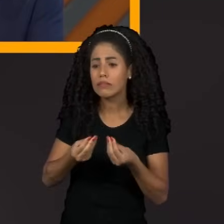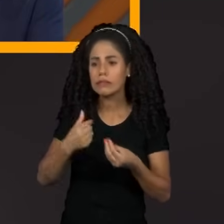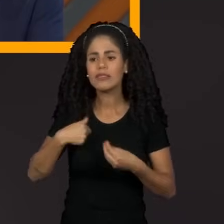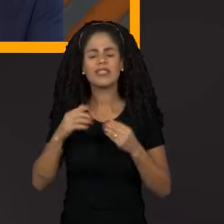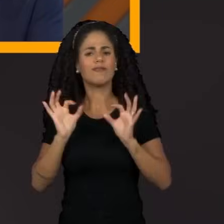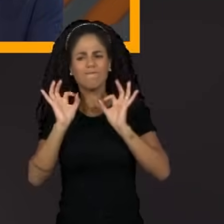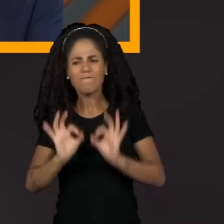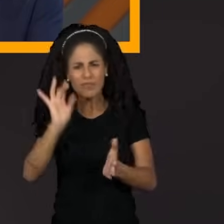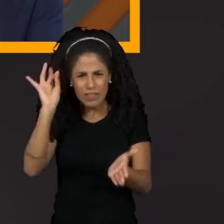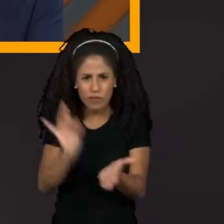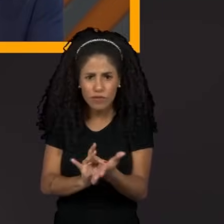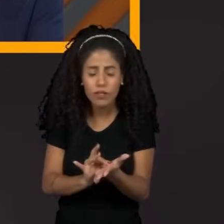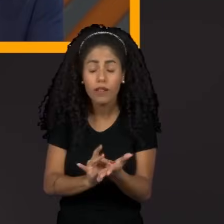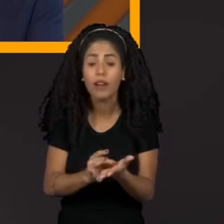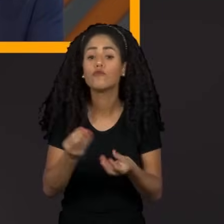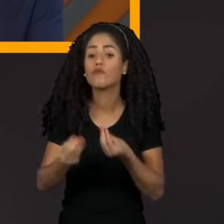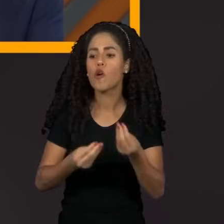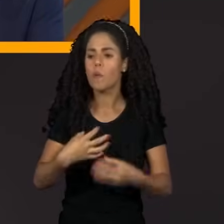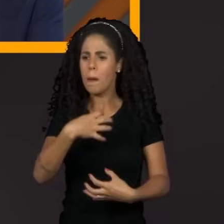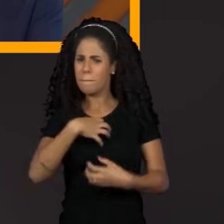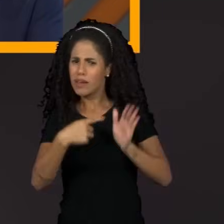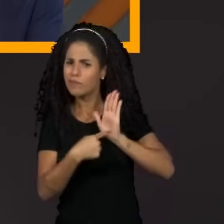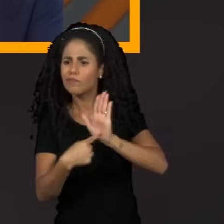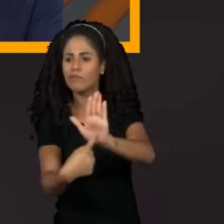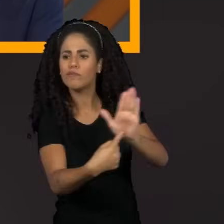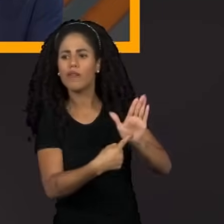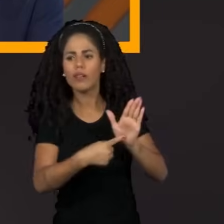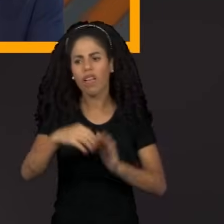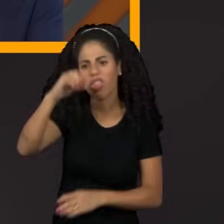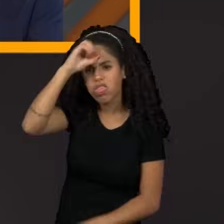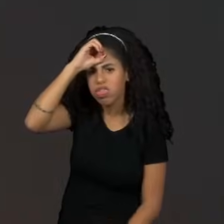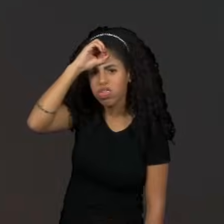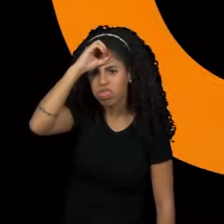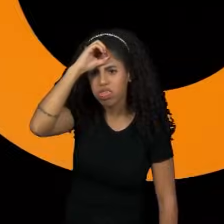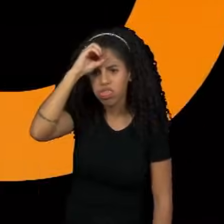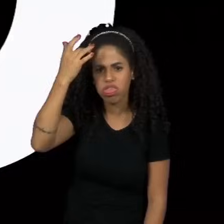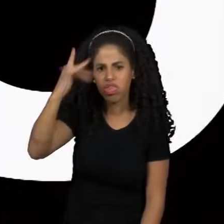mas de fato se comportando como Homo ignorans.